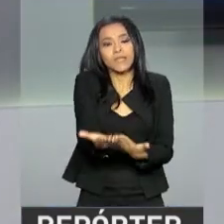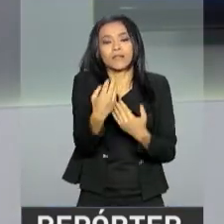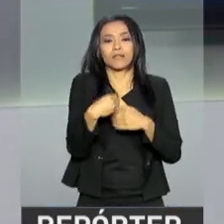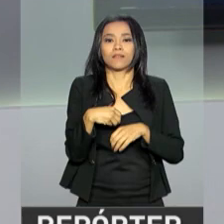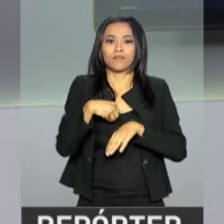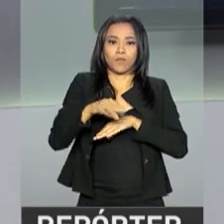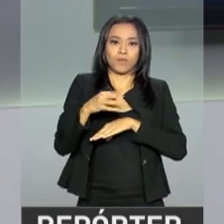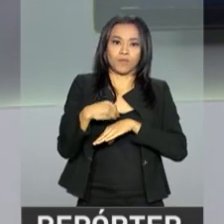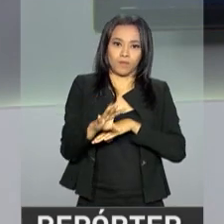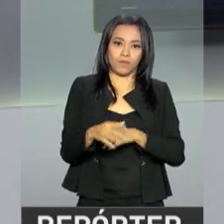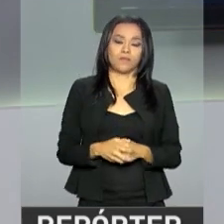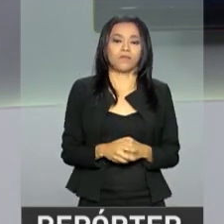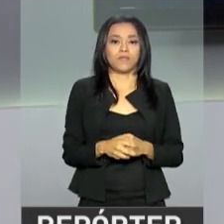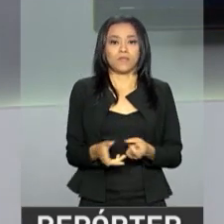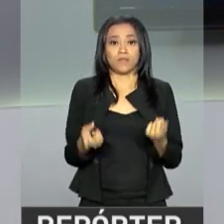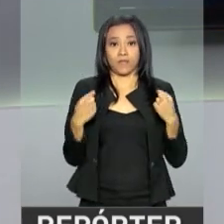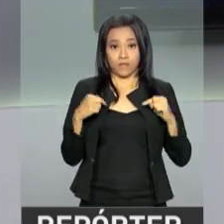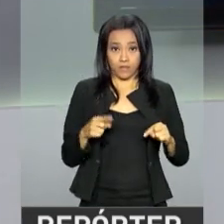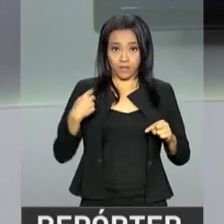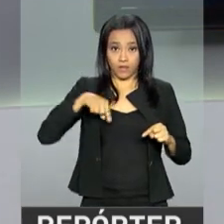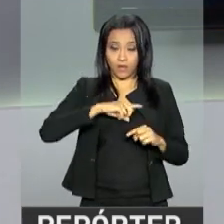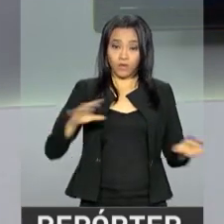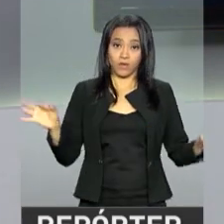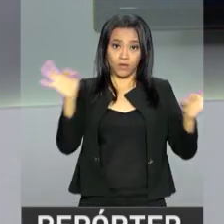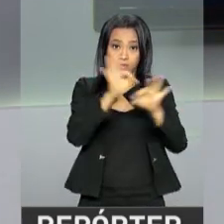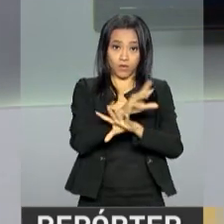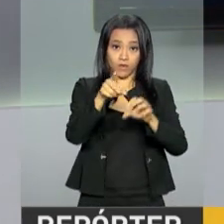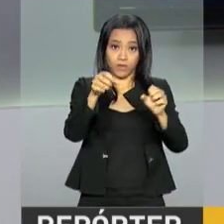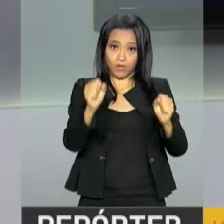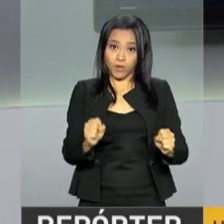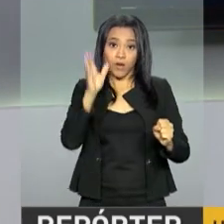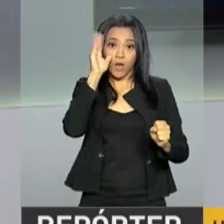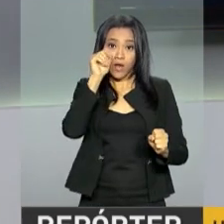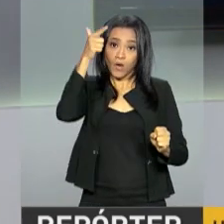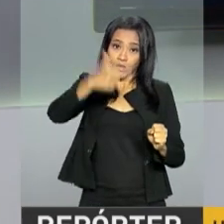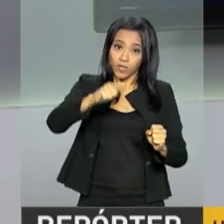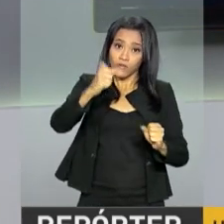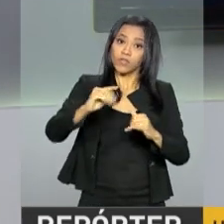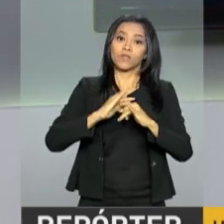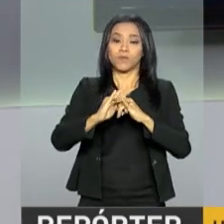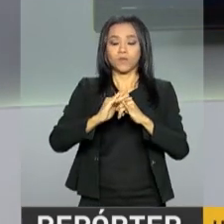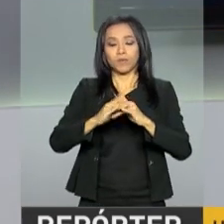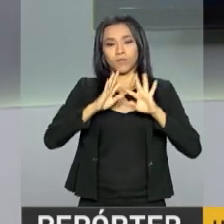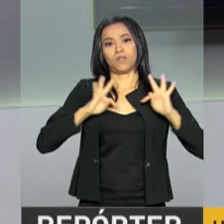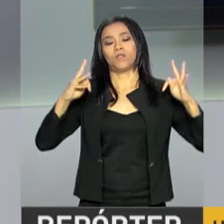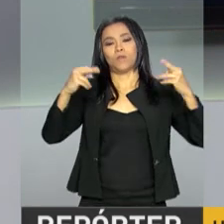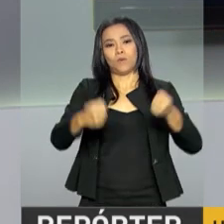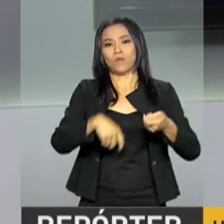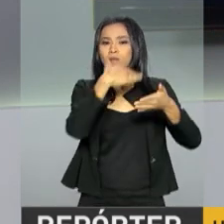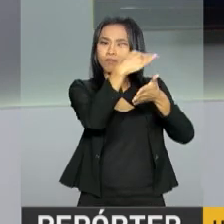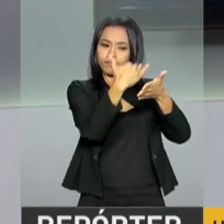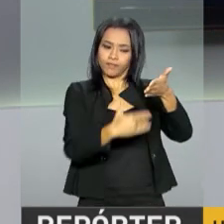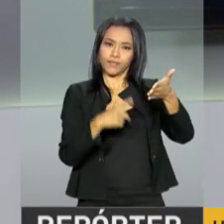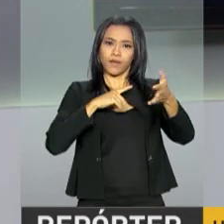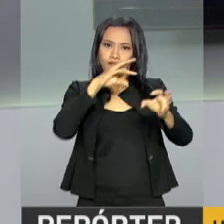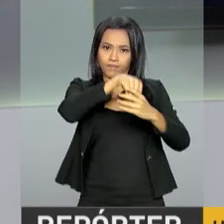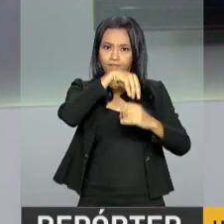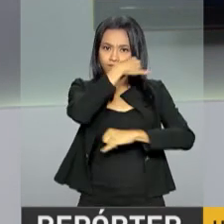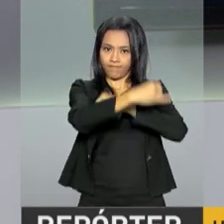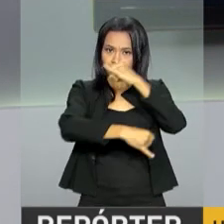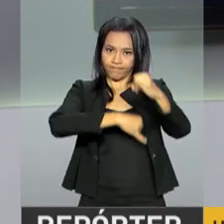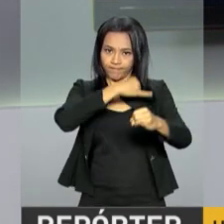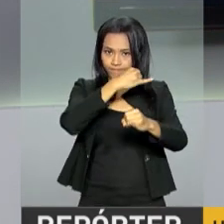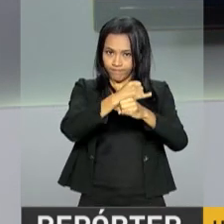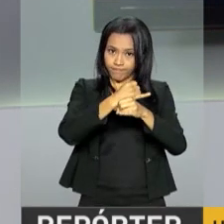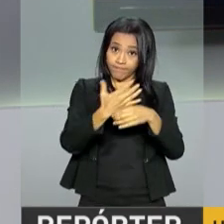informações e nós ficamos por aqui você rever as reportagens no youtube e toda a nossa programação também está na página